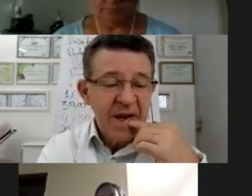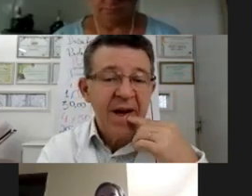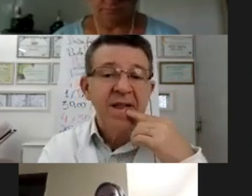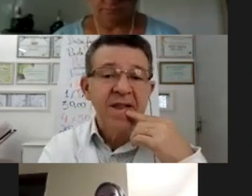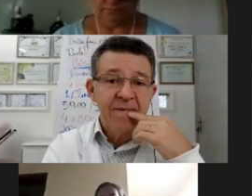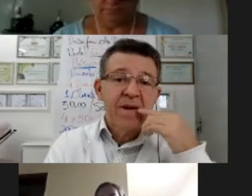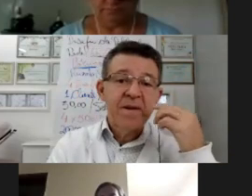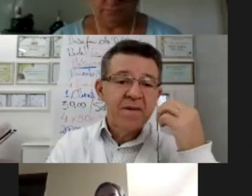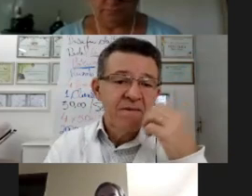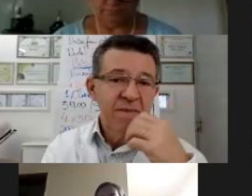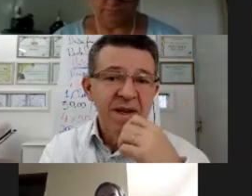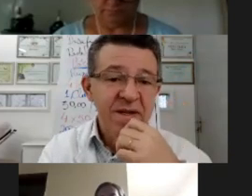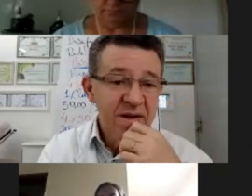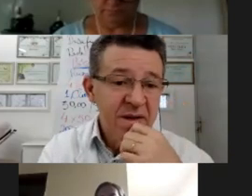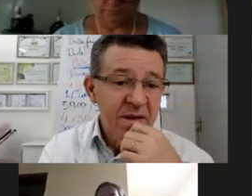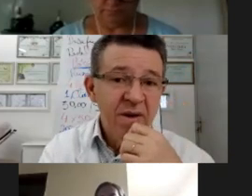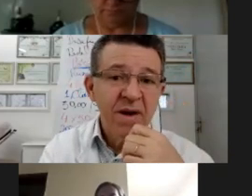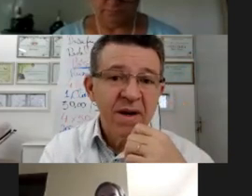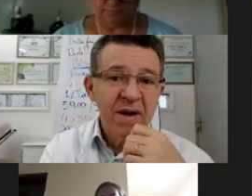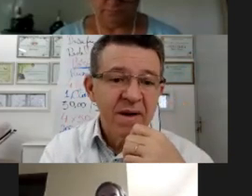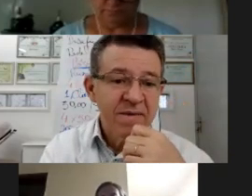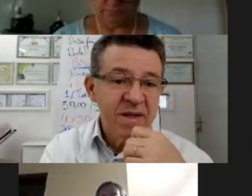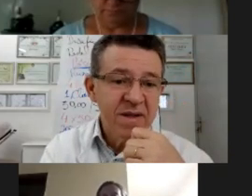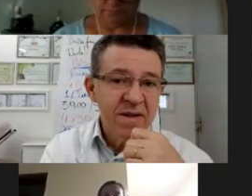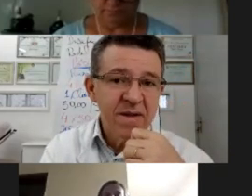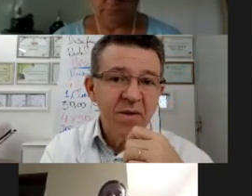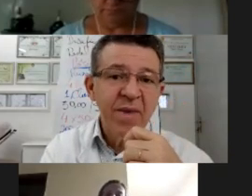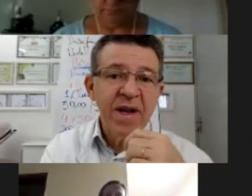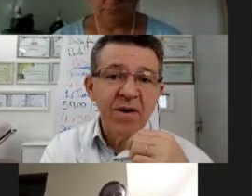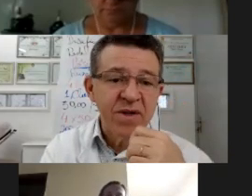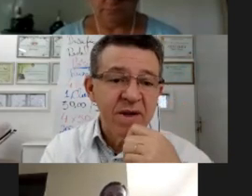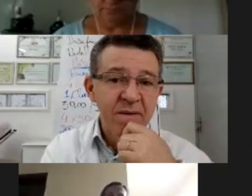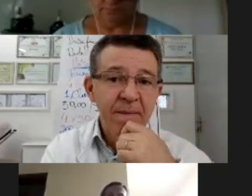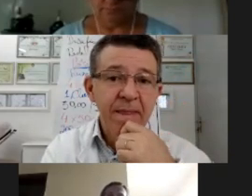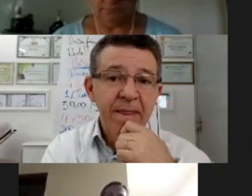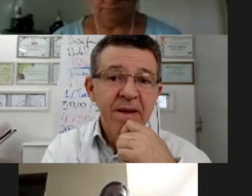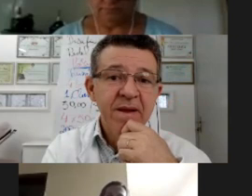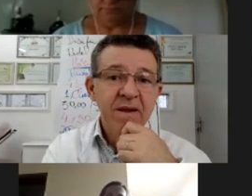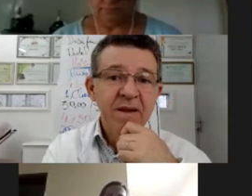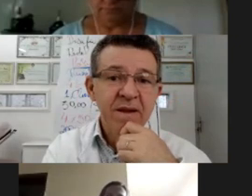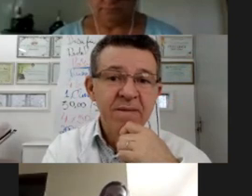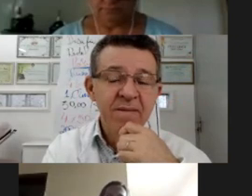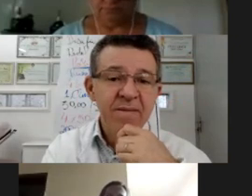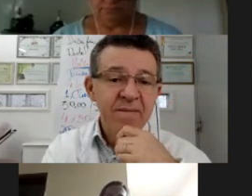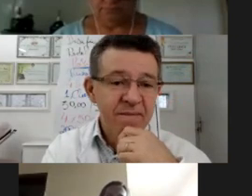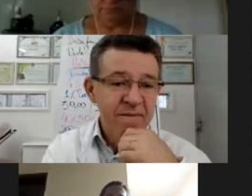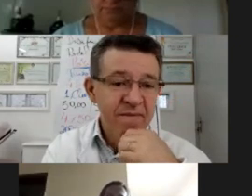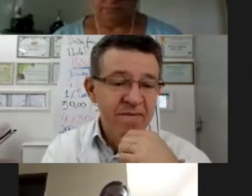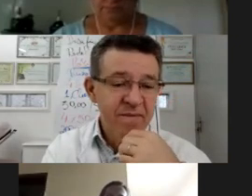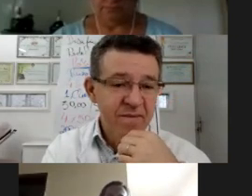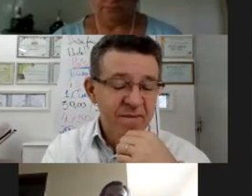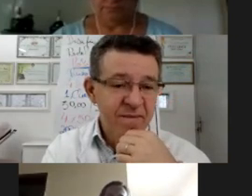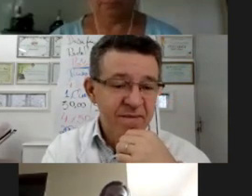para Ah, tá. Beleza. ela. Certo? Maria E como Lúcia. é que eu entro? Como é que eu entro em contato